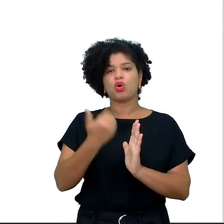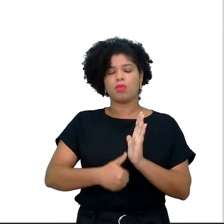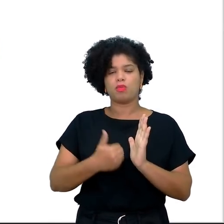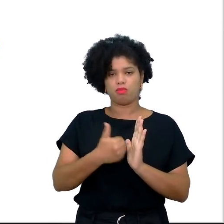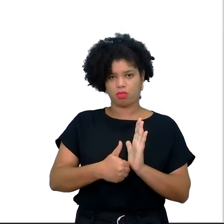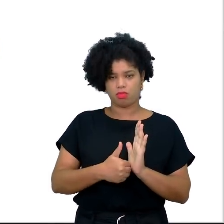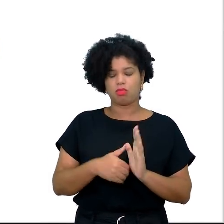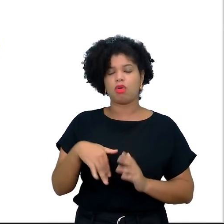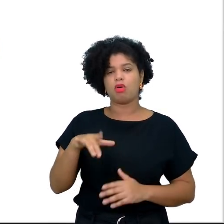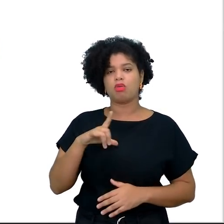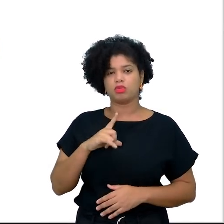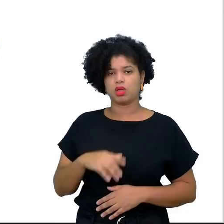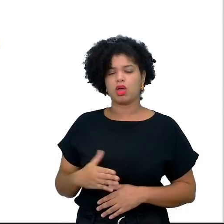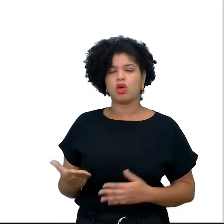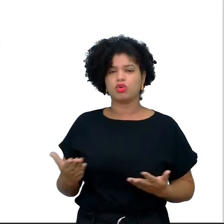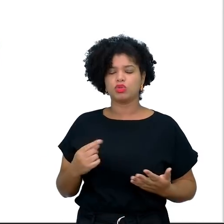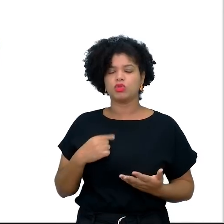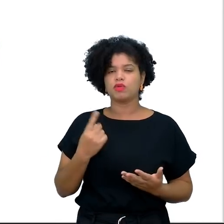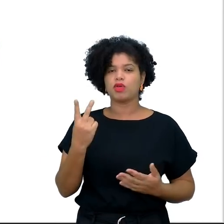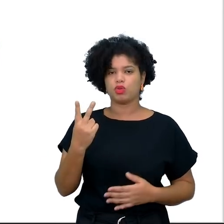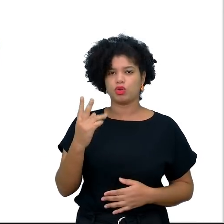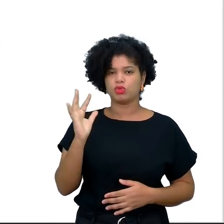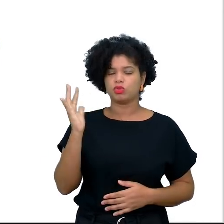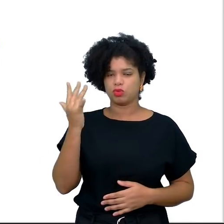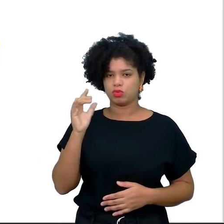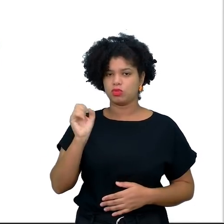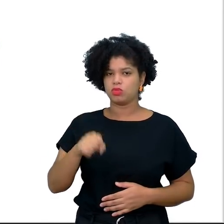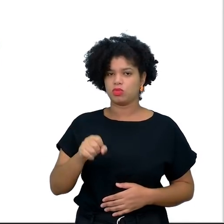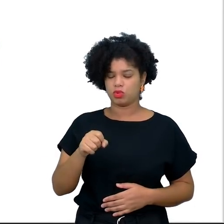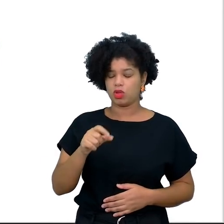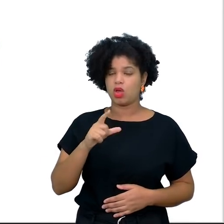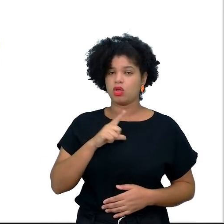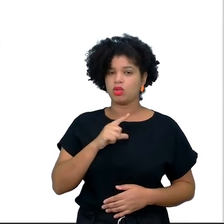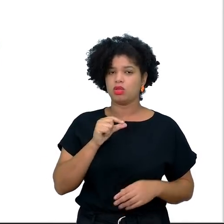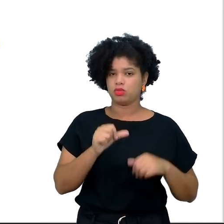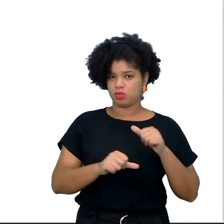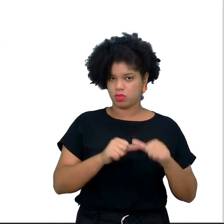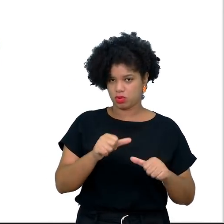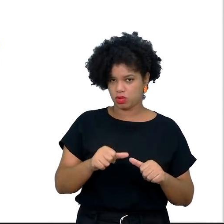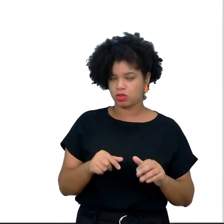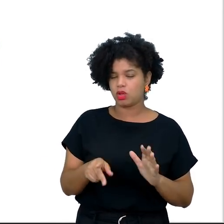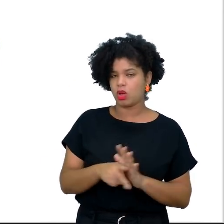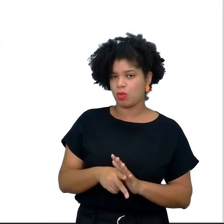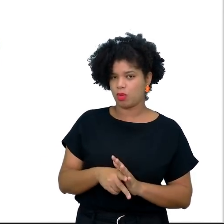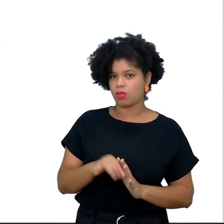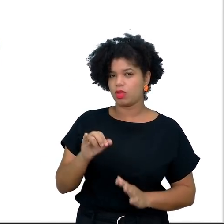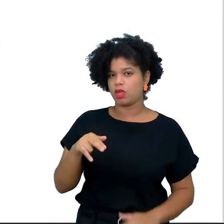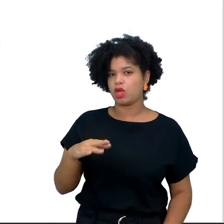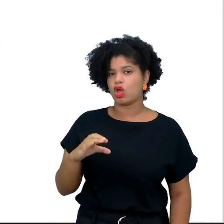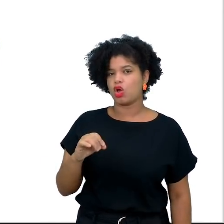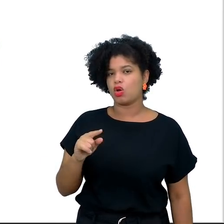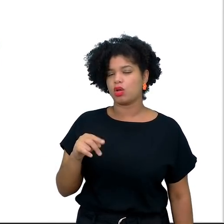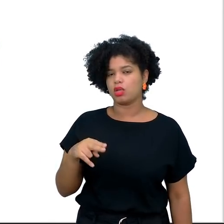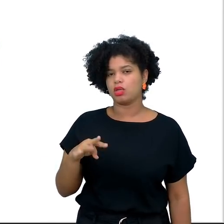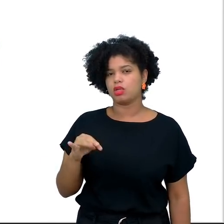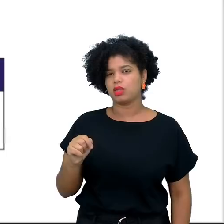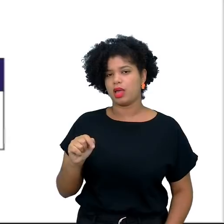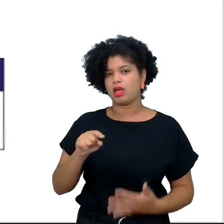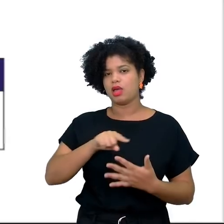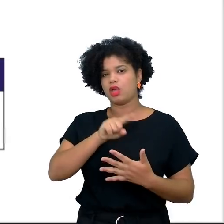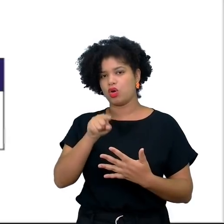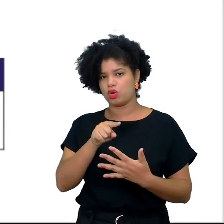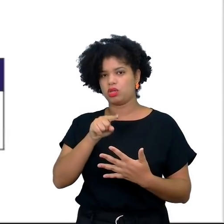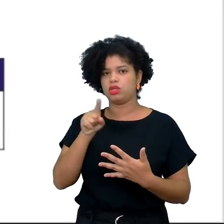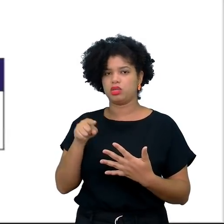outras. Então, a gente vai ver duas situações em que podemos observar a mudança no lugar da incógnita.